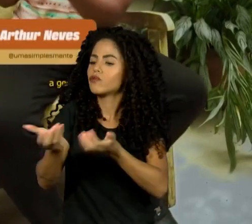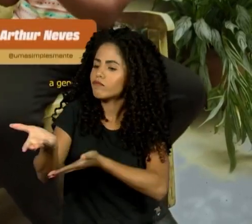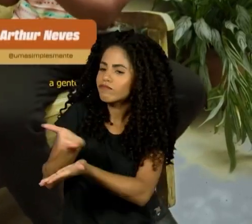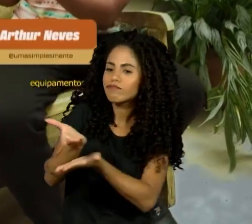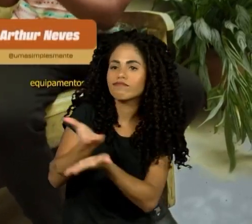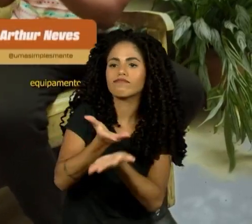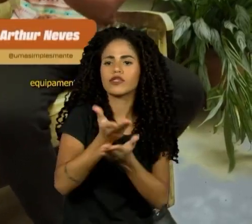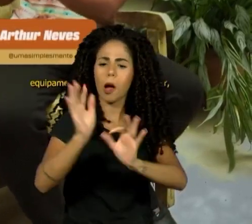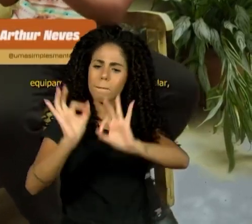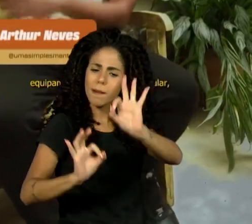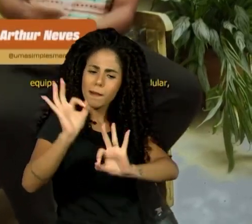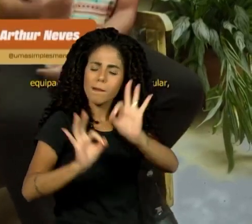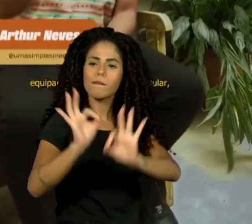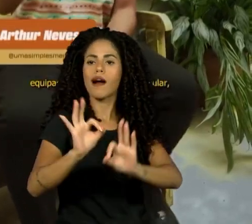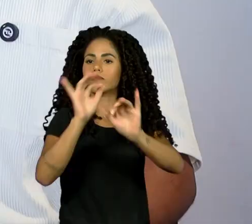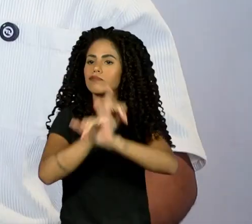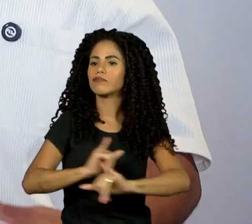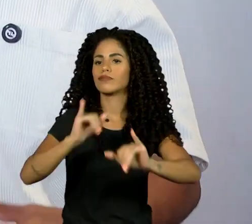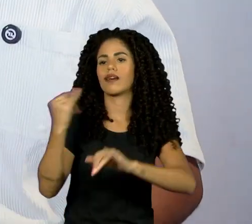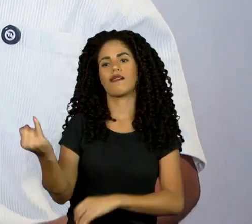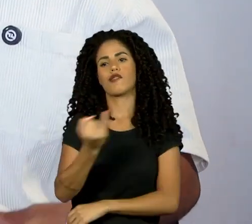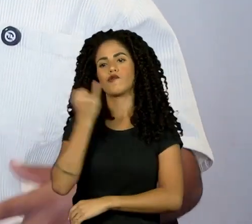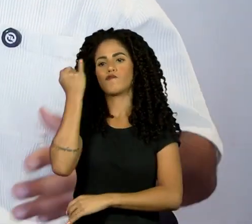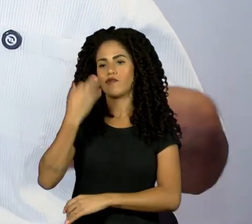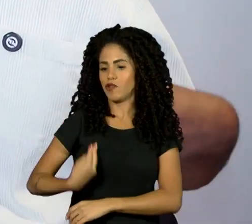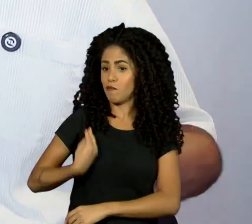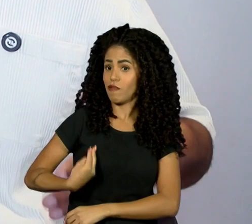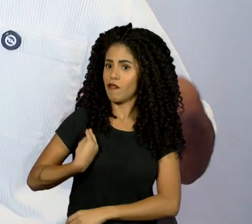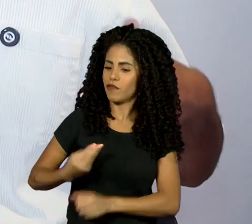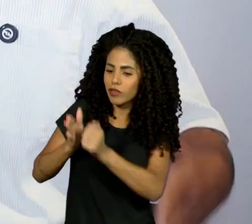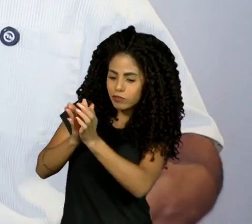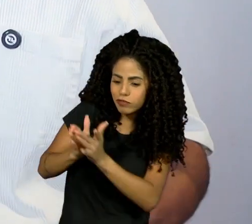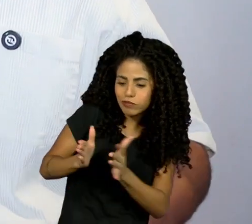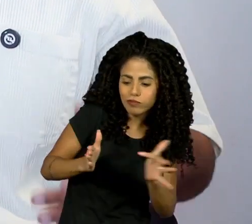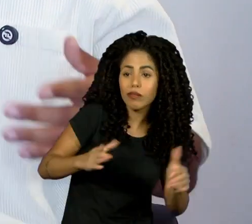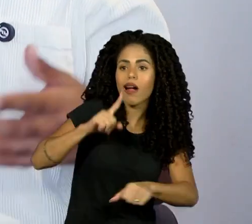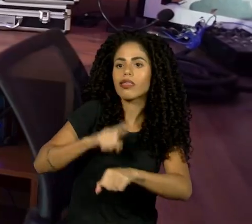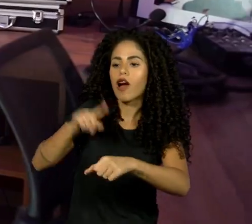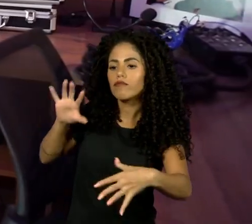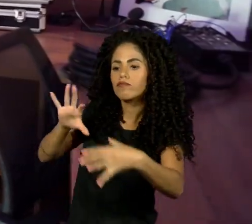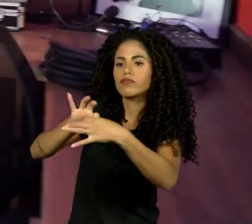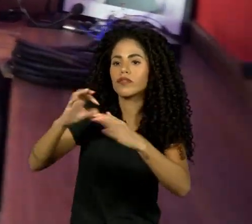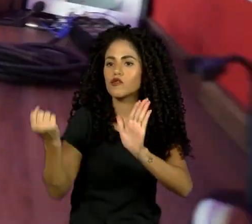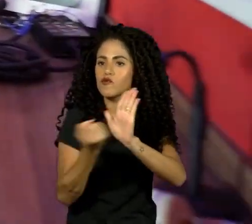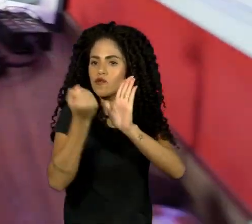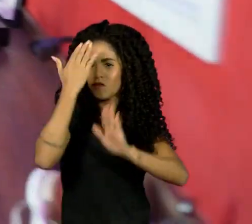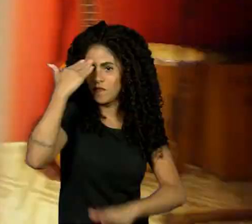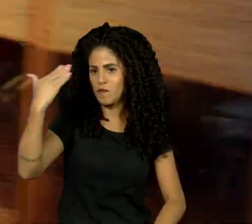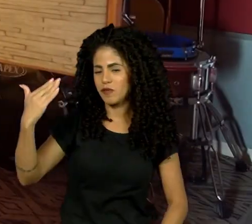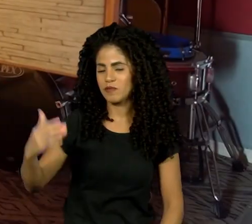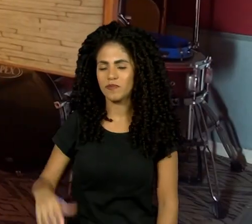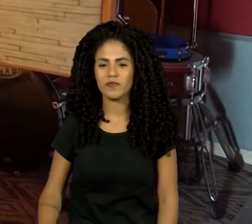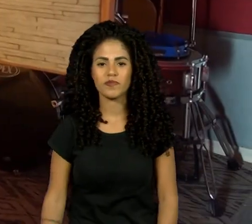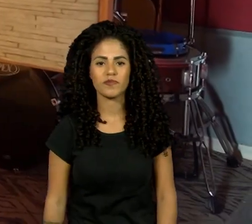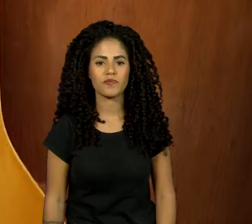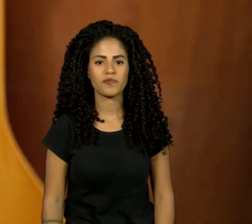gente em projetos, eles são fundamentais assim na minha trajetória, na hora de conectar com marcas.